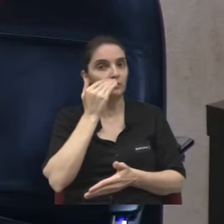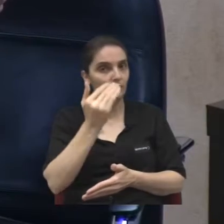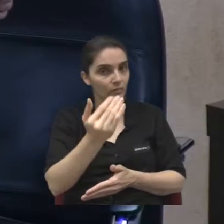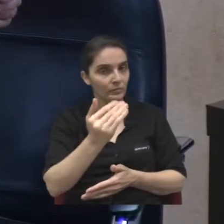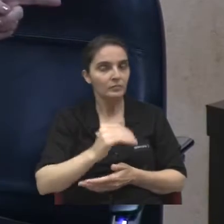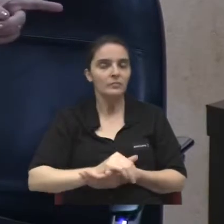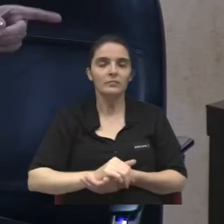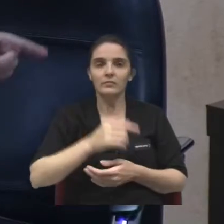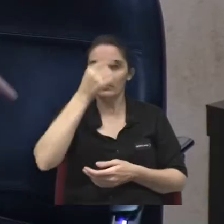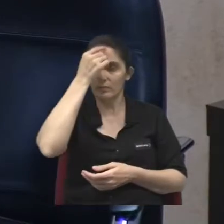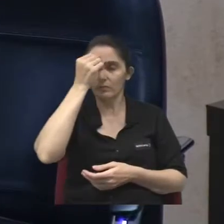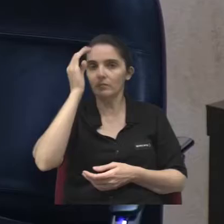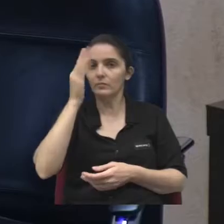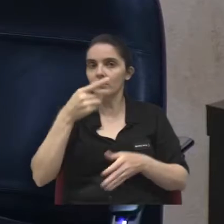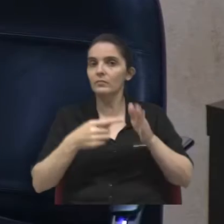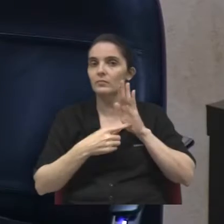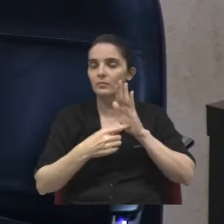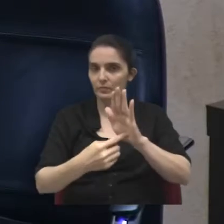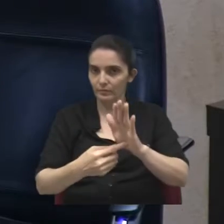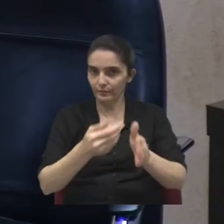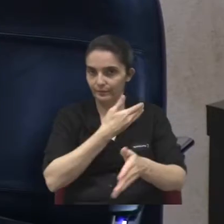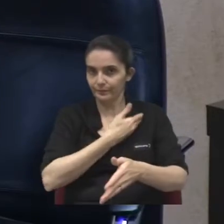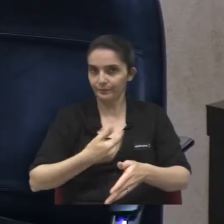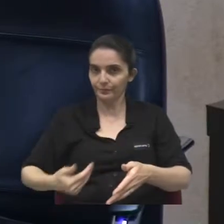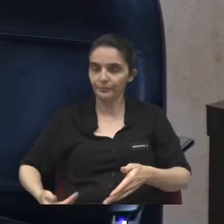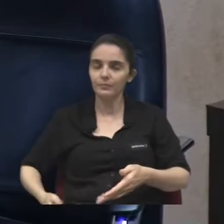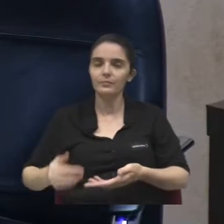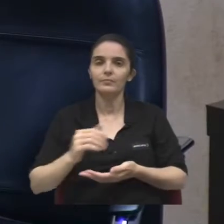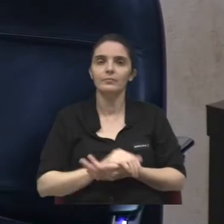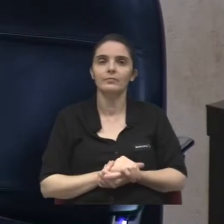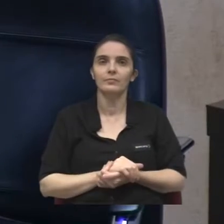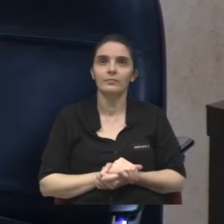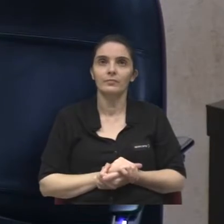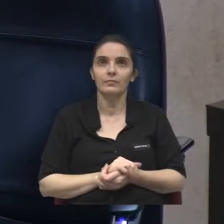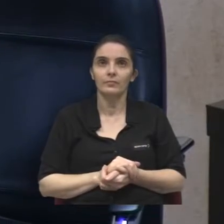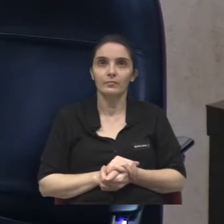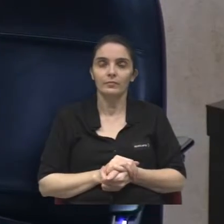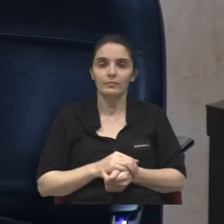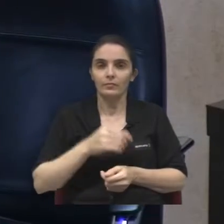para o governo. Seria interessante o doutor Rafael Camargo